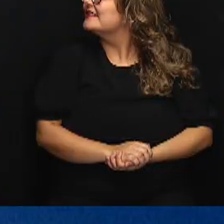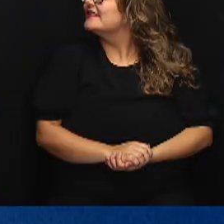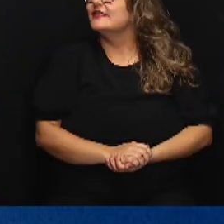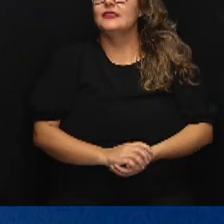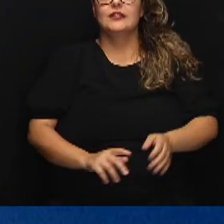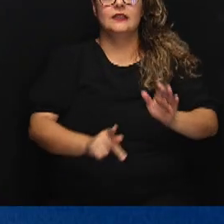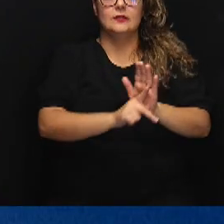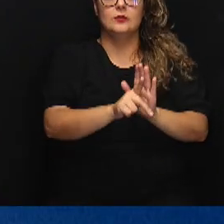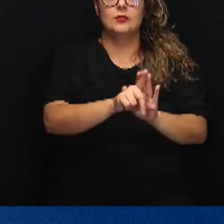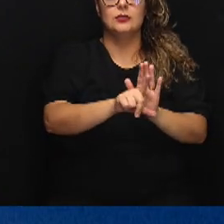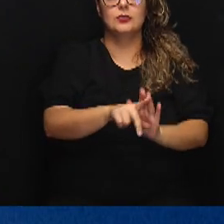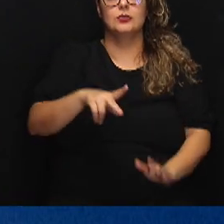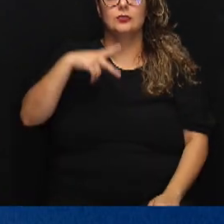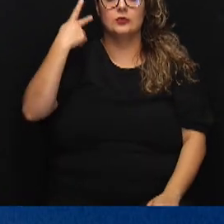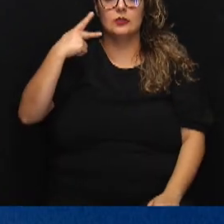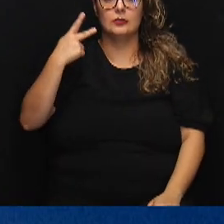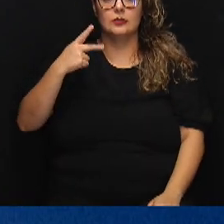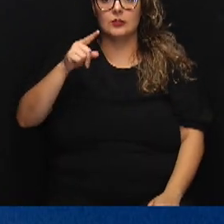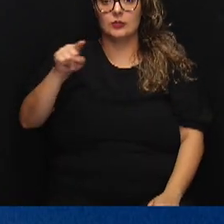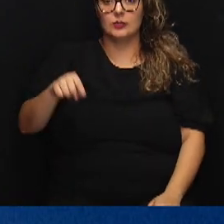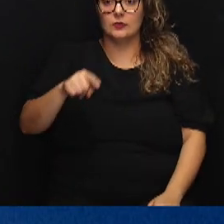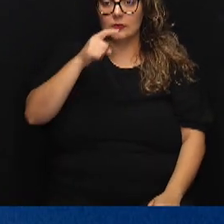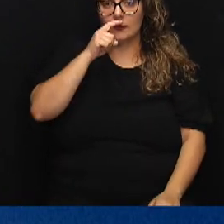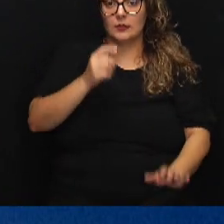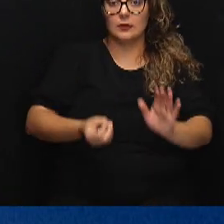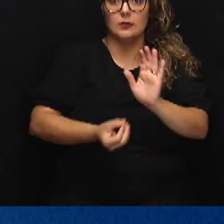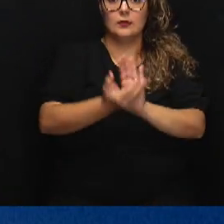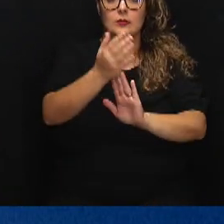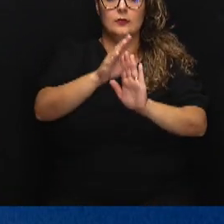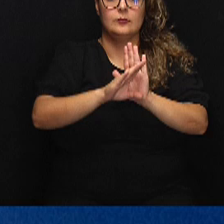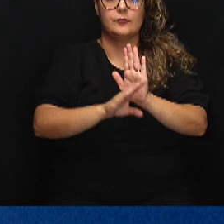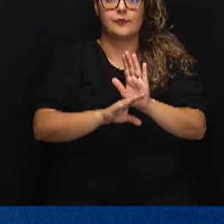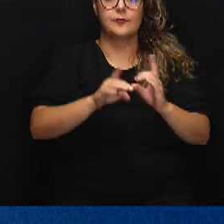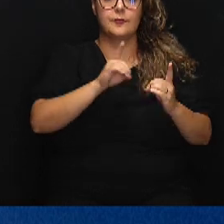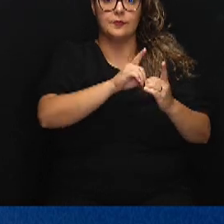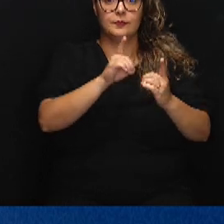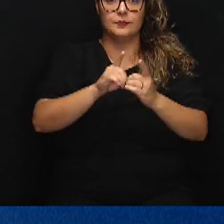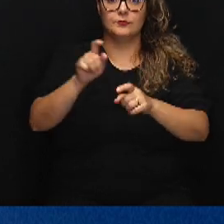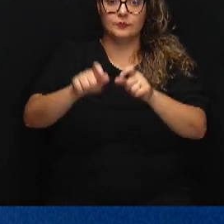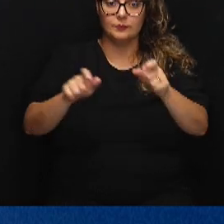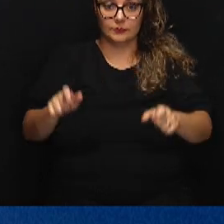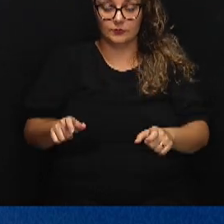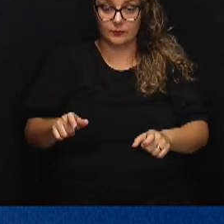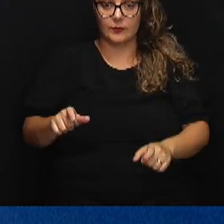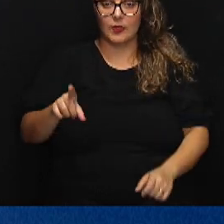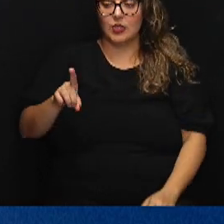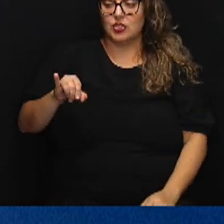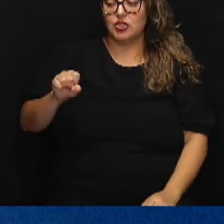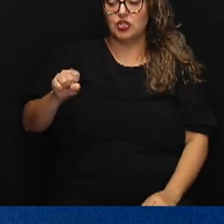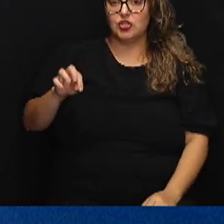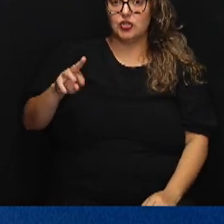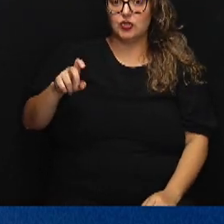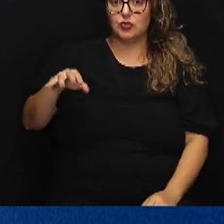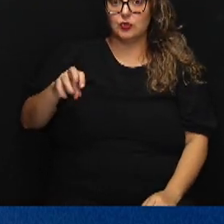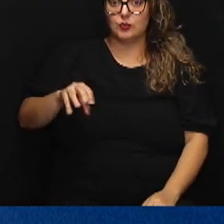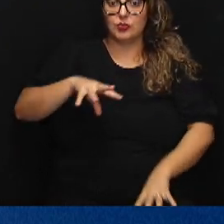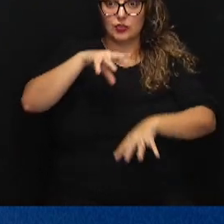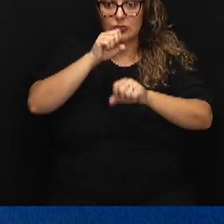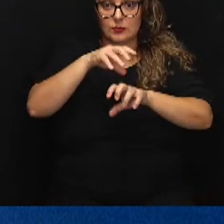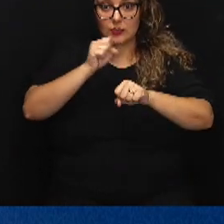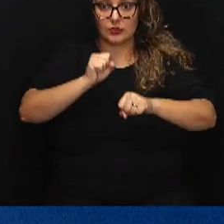Projeto de lei do vereador Zé Carlos quer a criação do programa de atendimento a pessoas com distúrbios respiratórios do